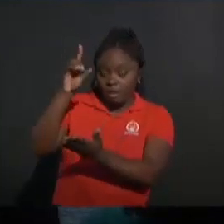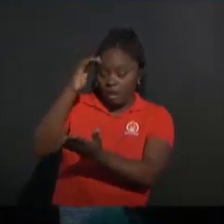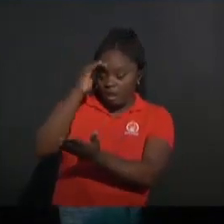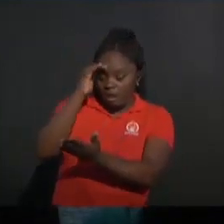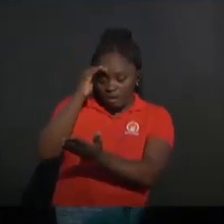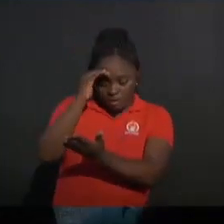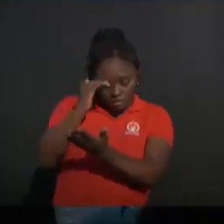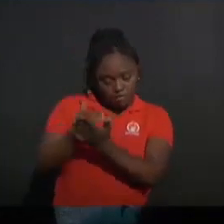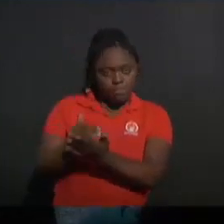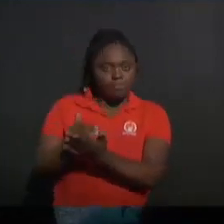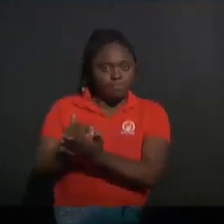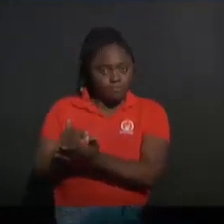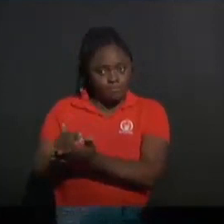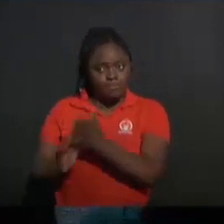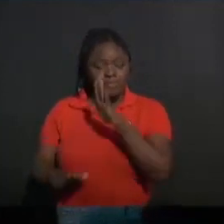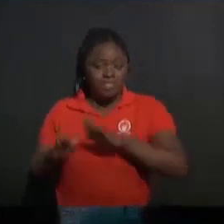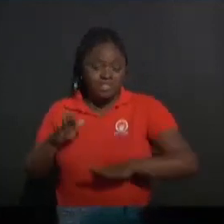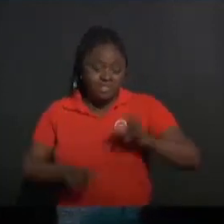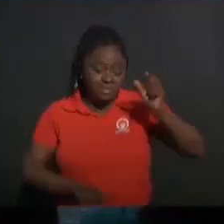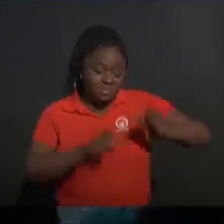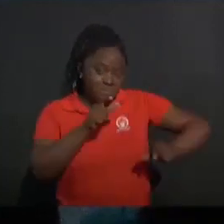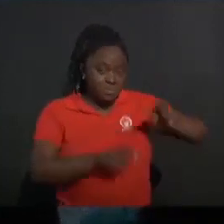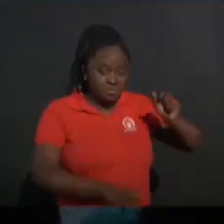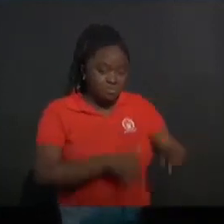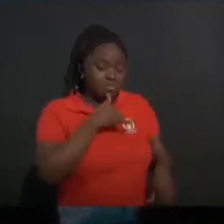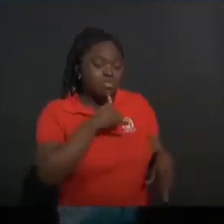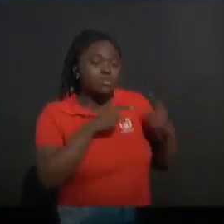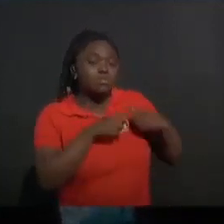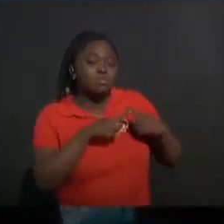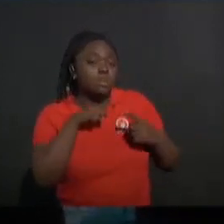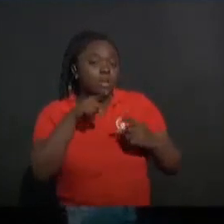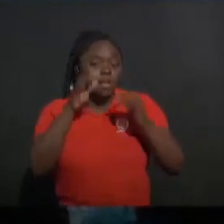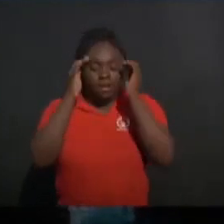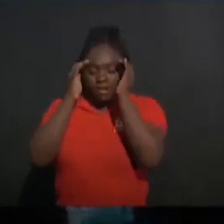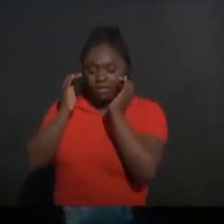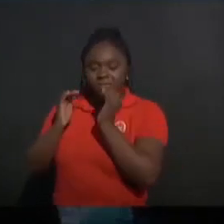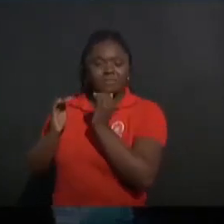E quando você é bíblico, às vezes você chateia pessoas.